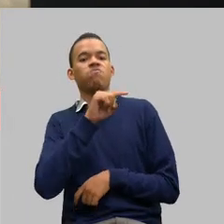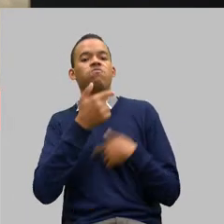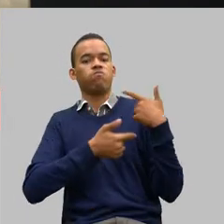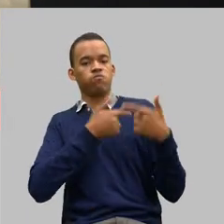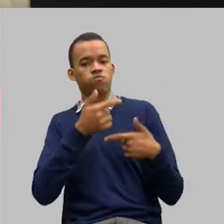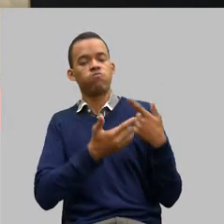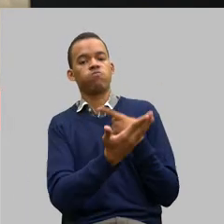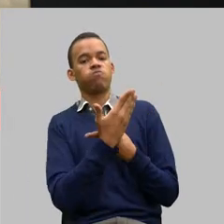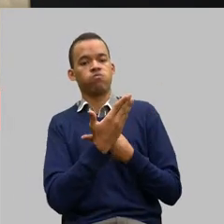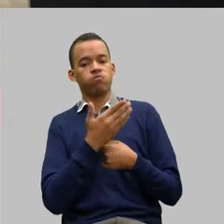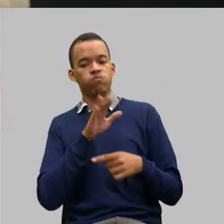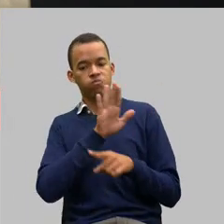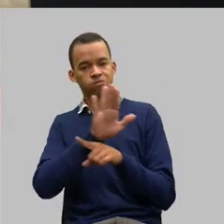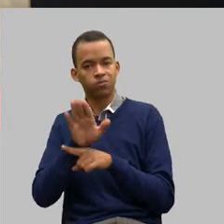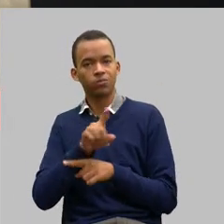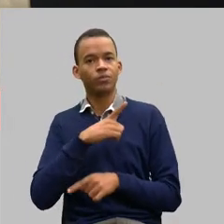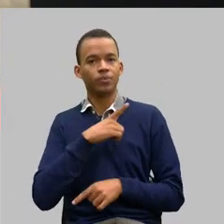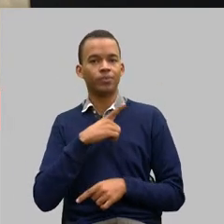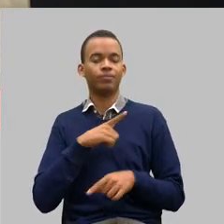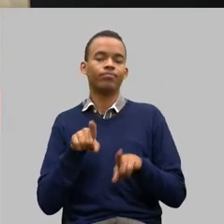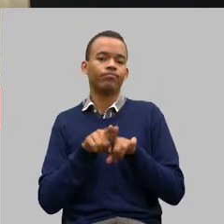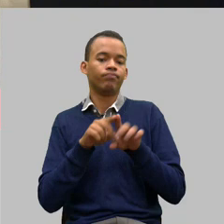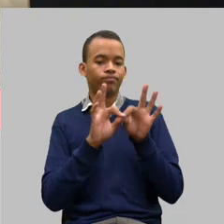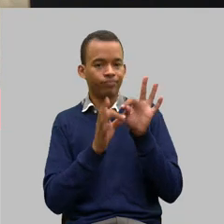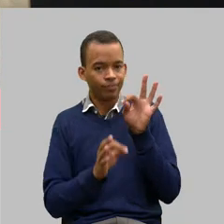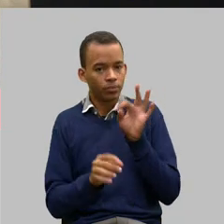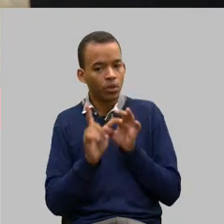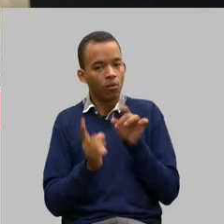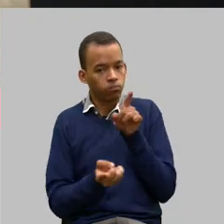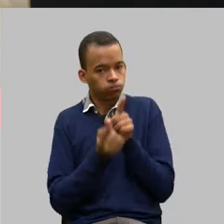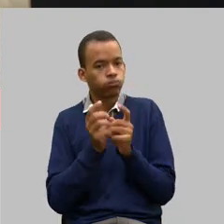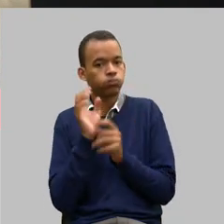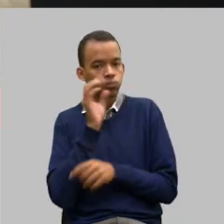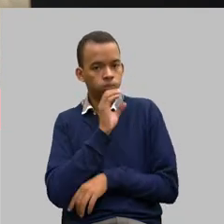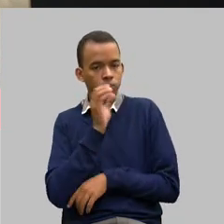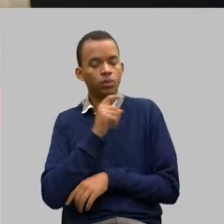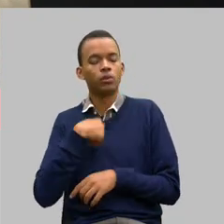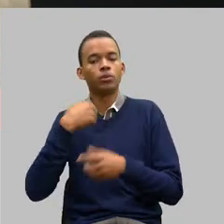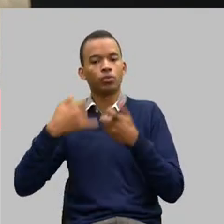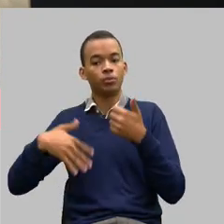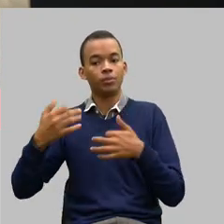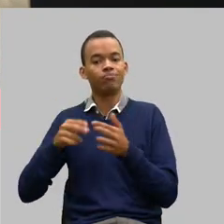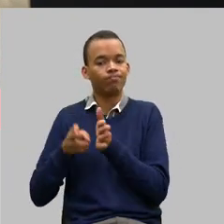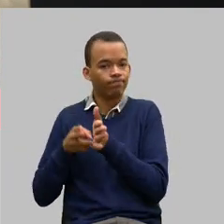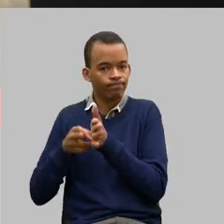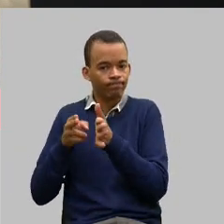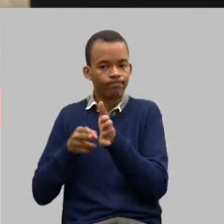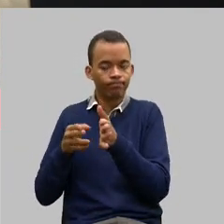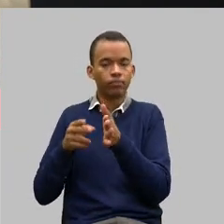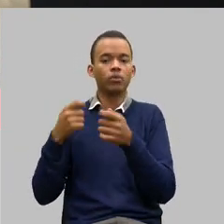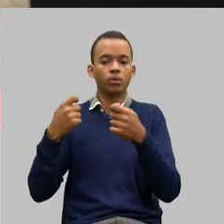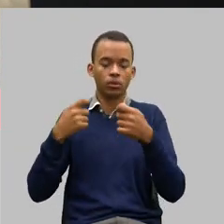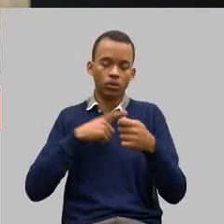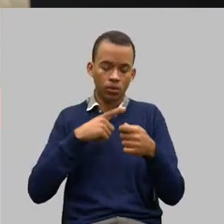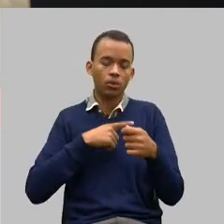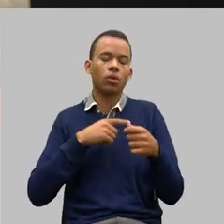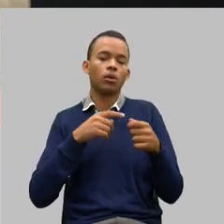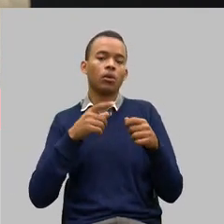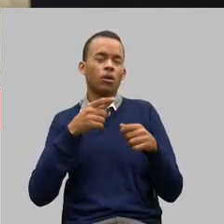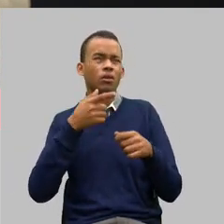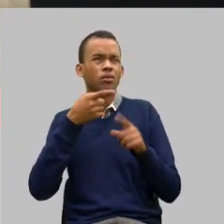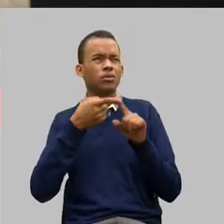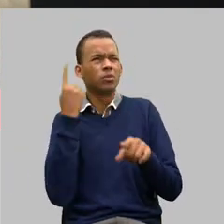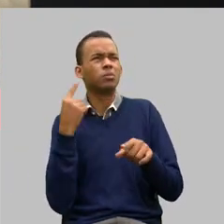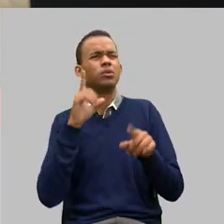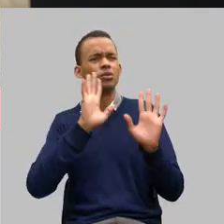aí eu queria vou acelerar aqui mas falar um pouco da agenda Ferroviária eu vejo deputados é fundamental nós tivemos aqui uma audiência pública na semana